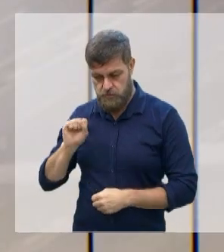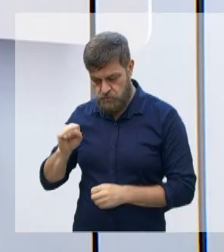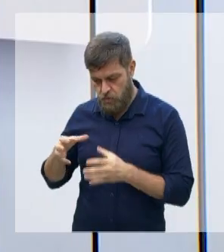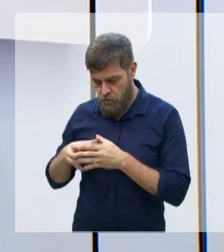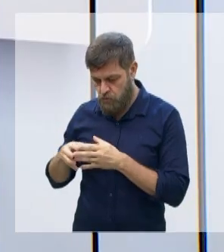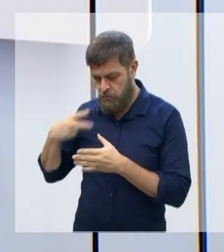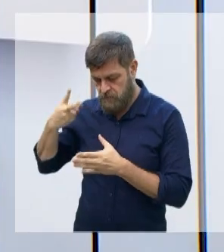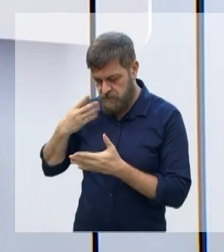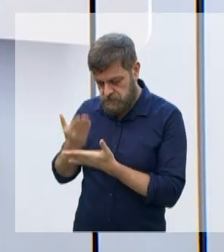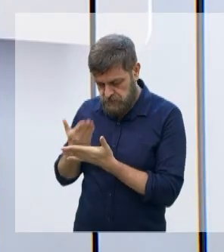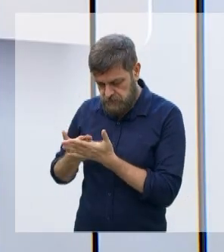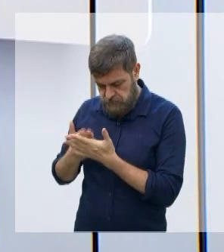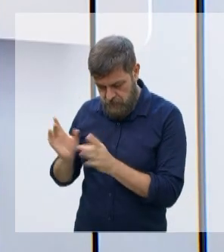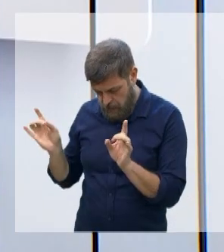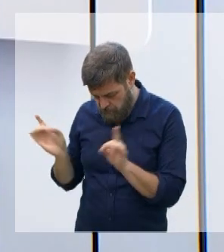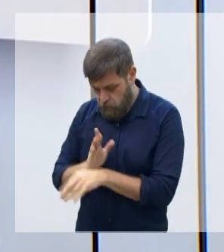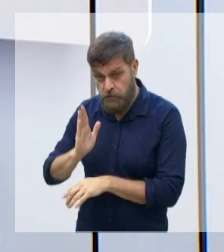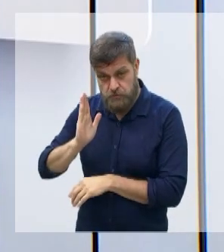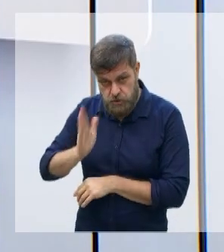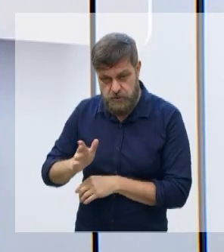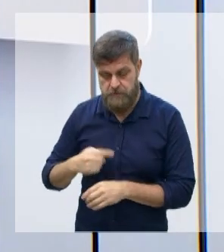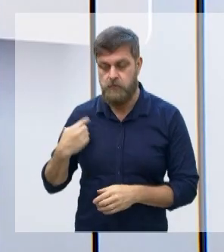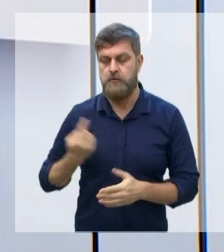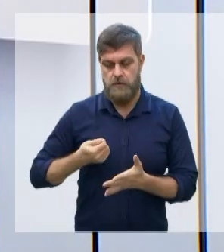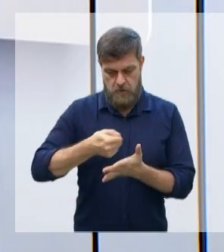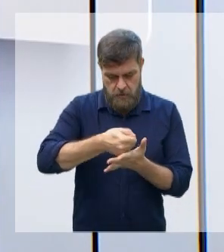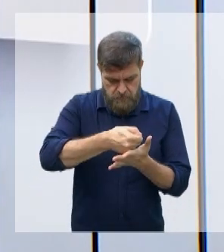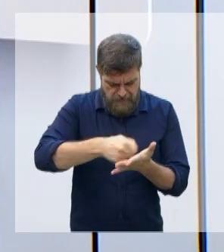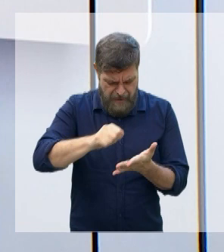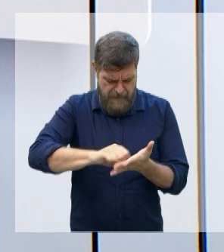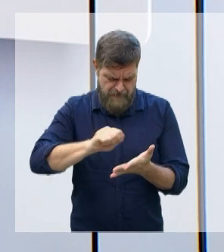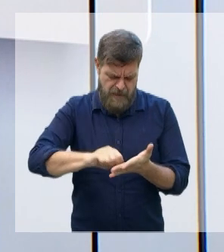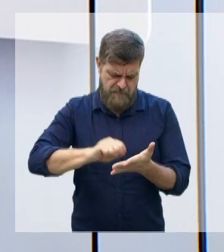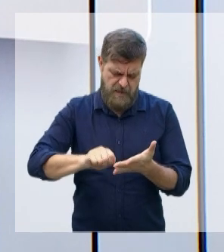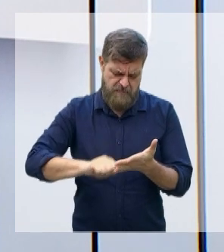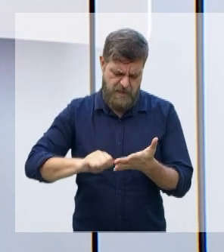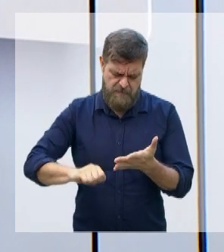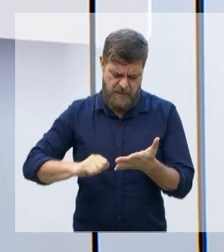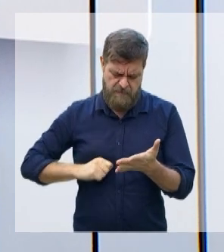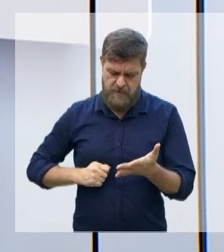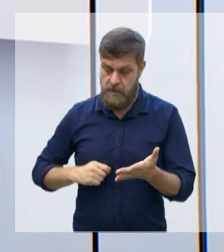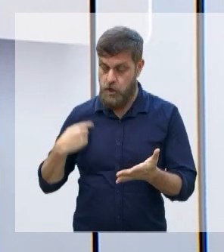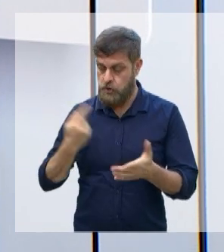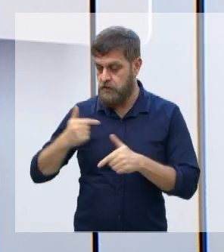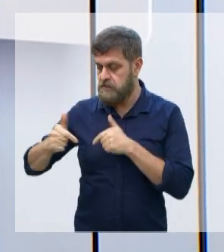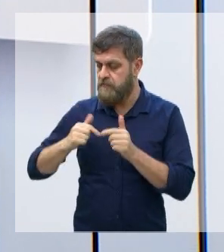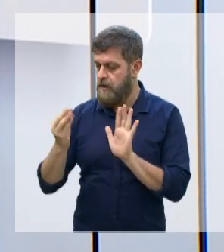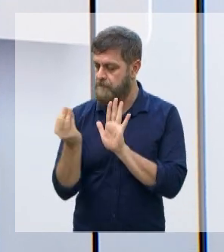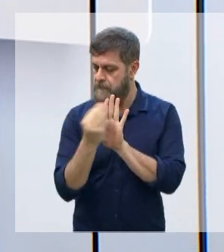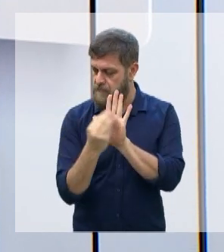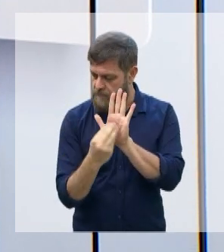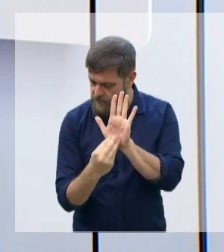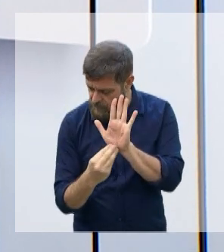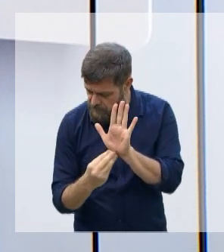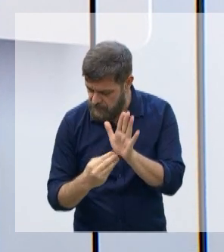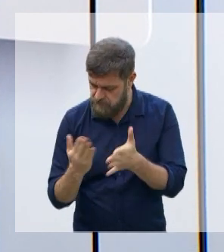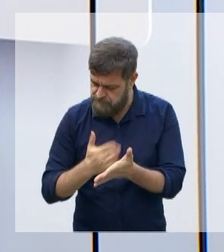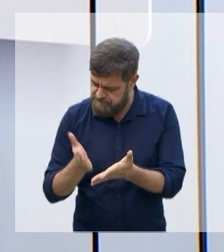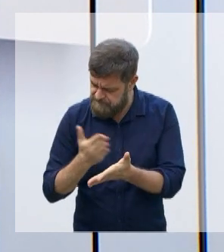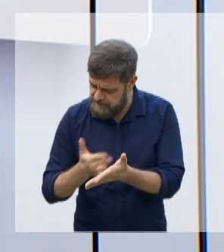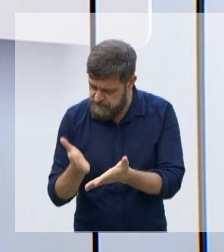é a comissão nós fizemos um relatório apontando o estudo todo o nosso trabalho foi feito mas o